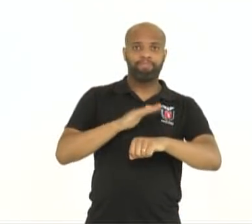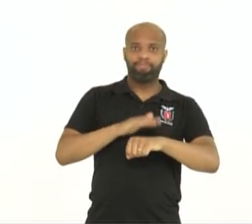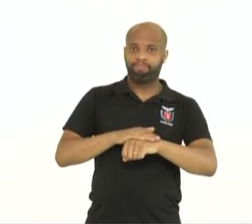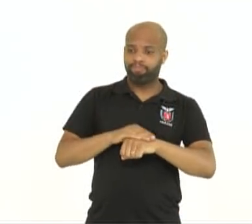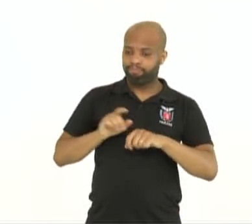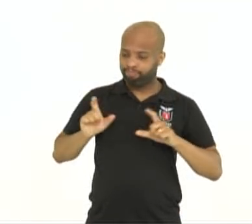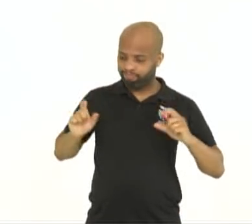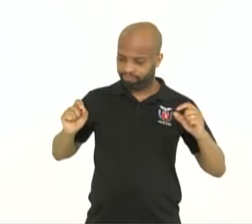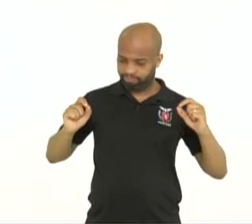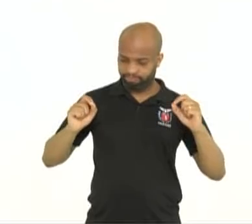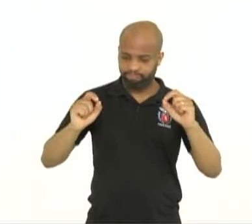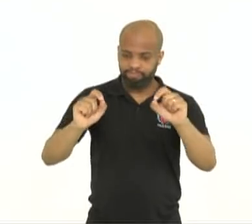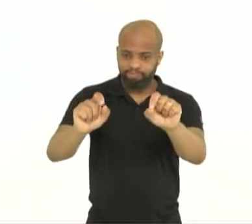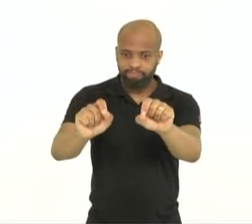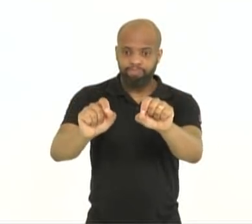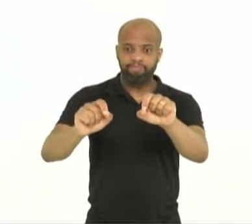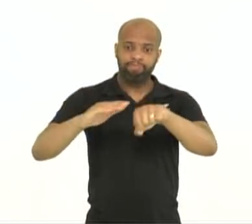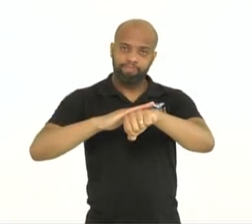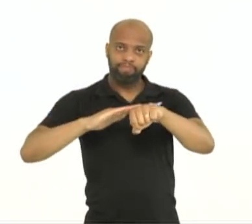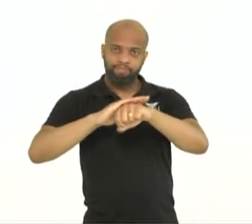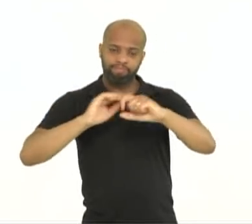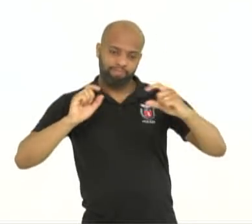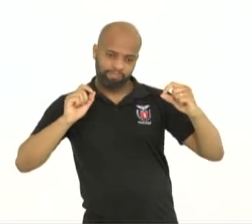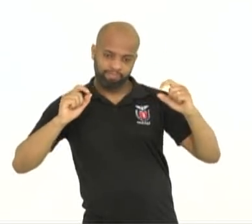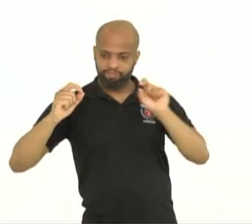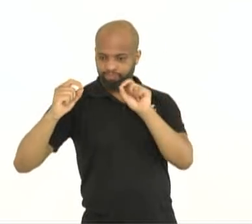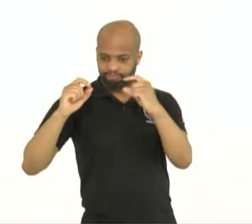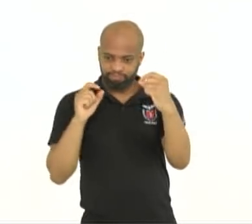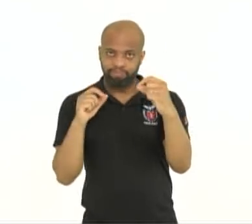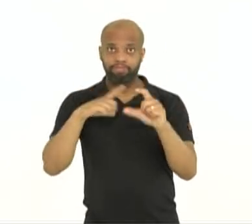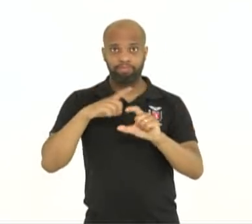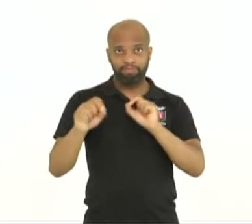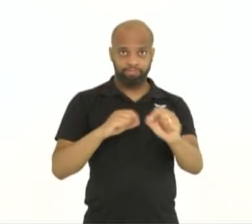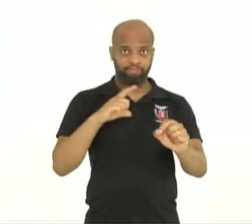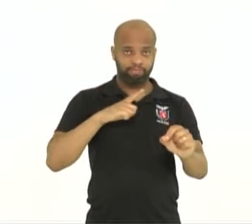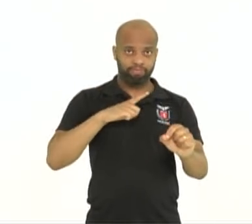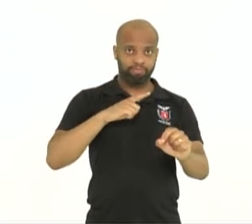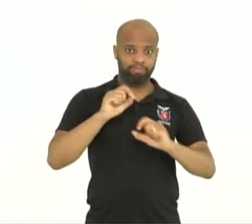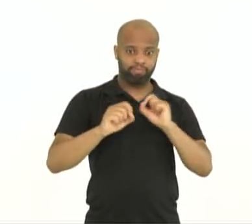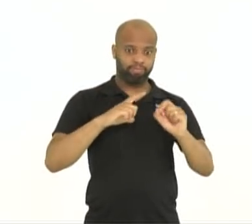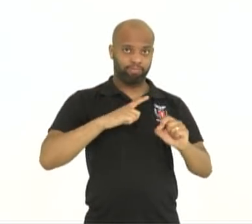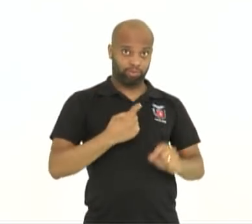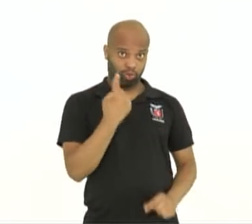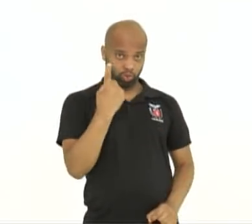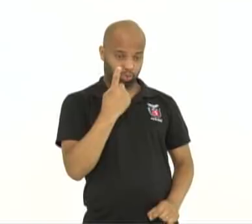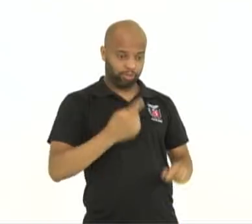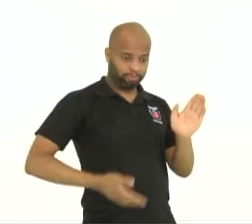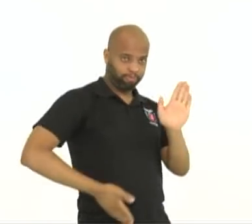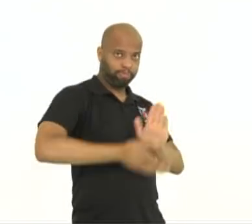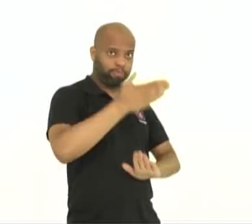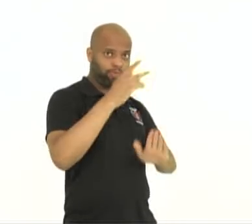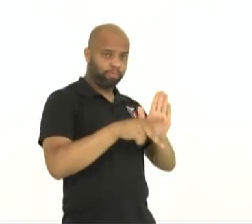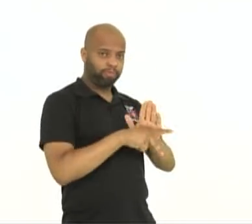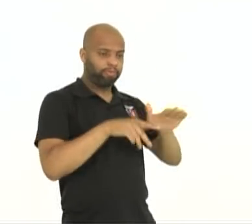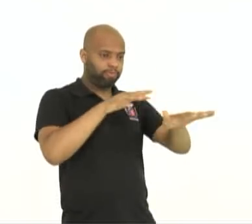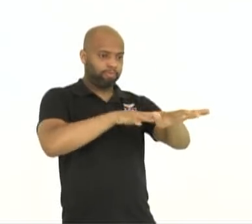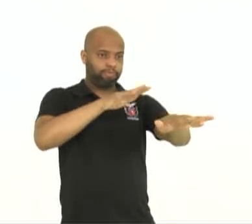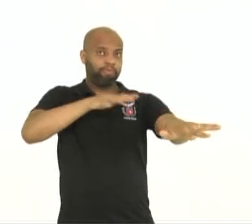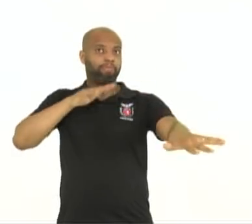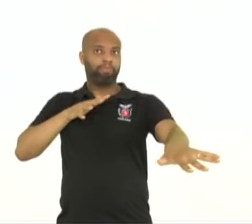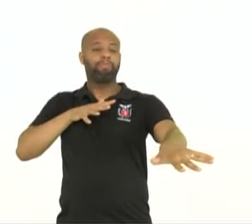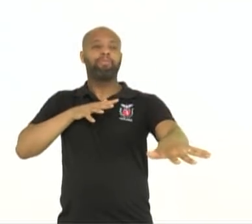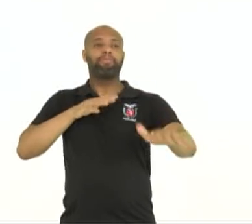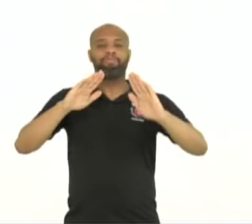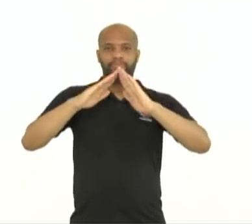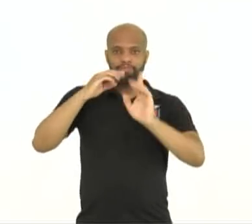formigas conversaram com ele. Foi a que escapuliu da procissão que conversou. Ele estava olhando